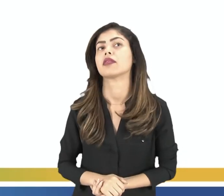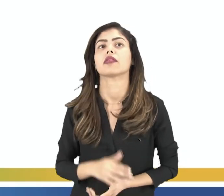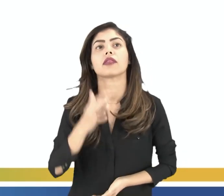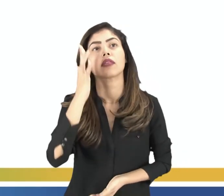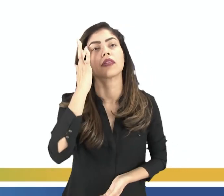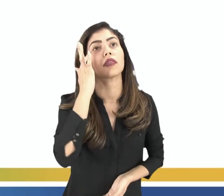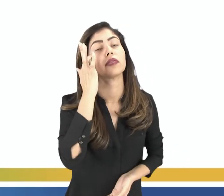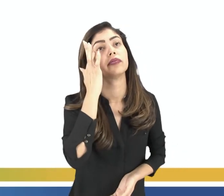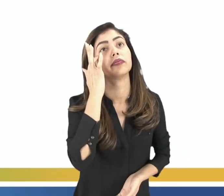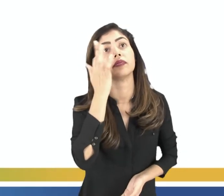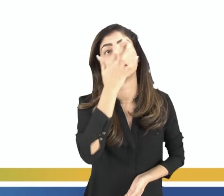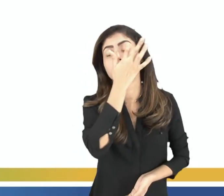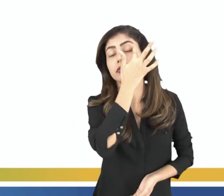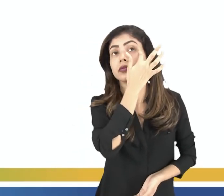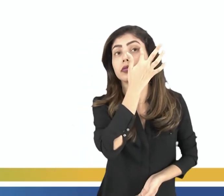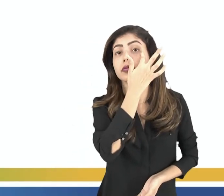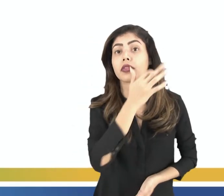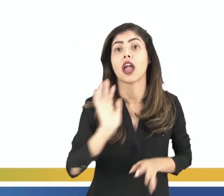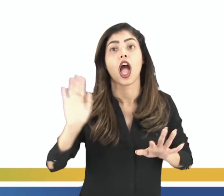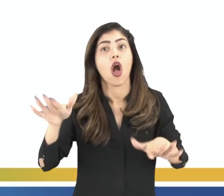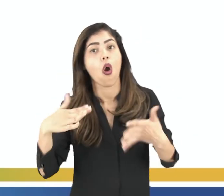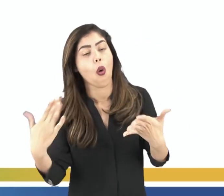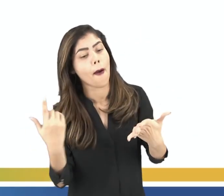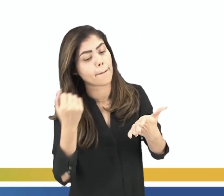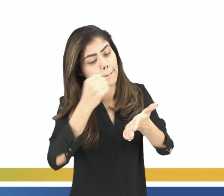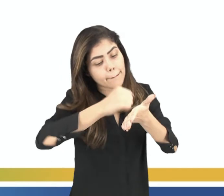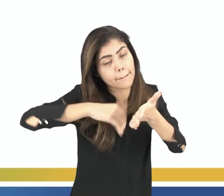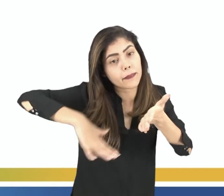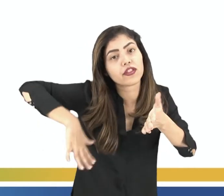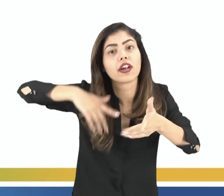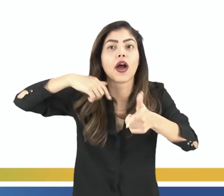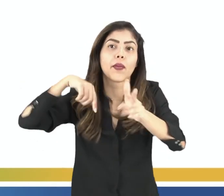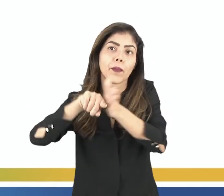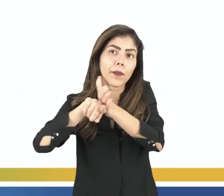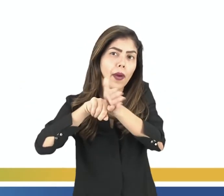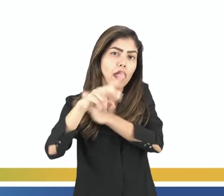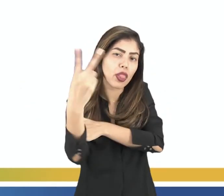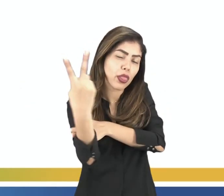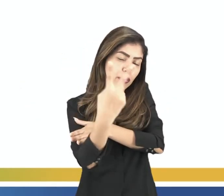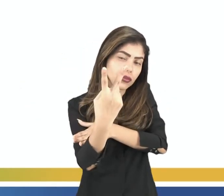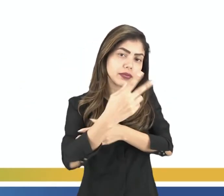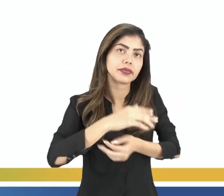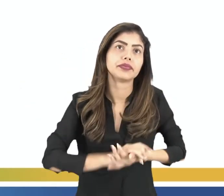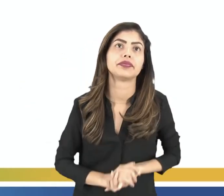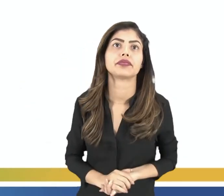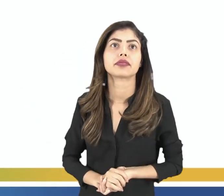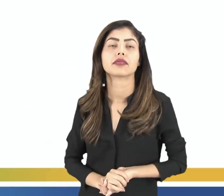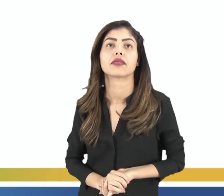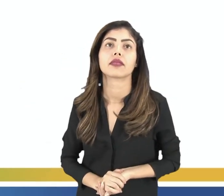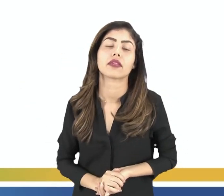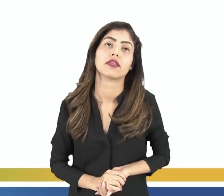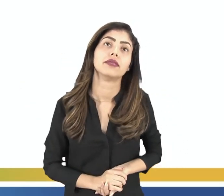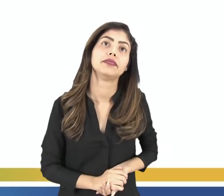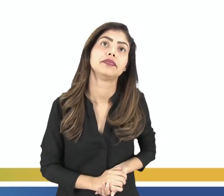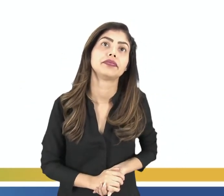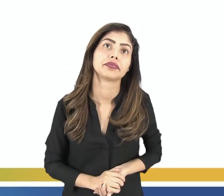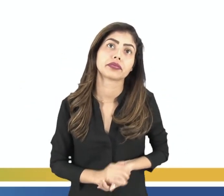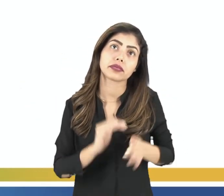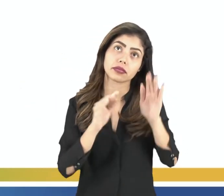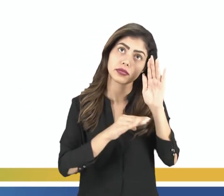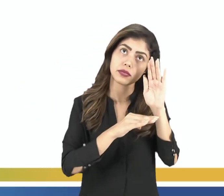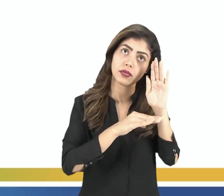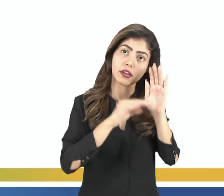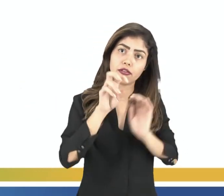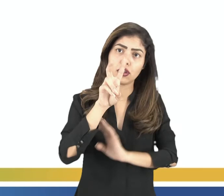Nós vamos passar agora para mais um probleminha, né, que é o existando 2. Questão 2. O volume de